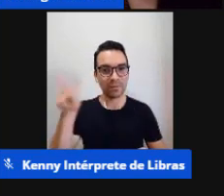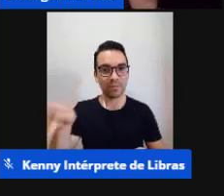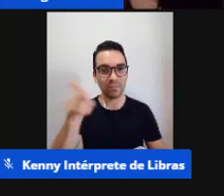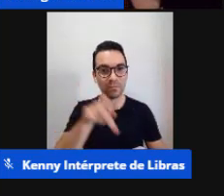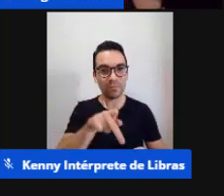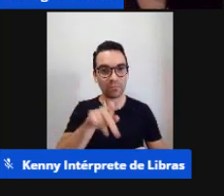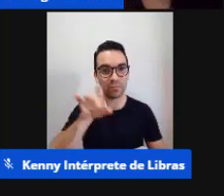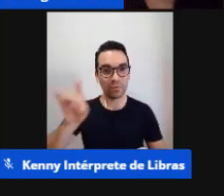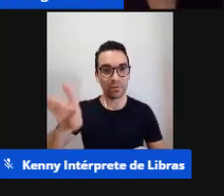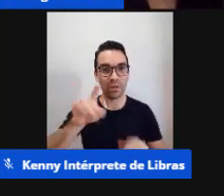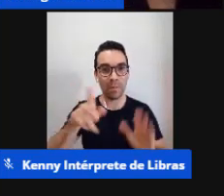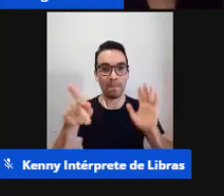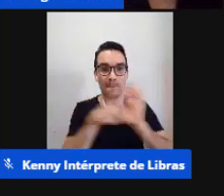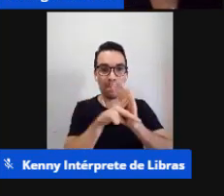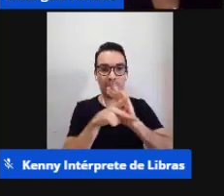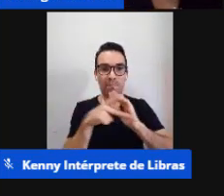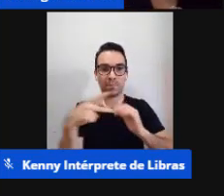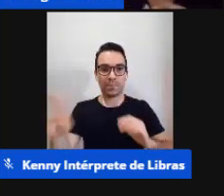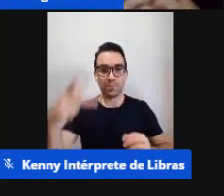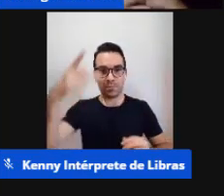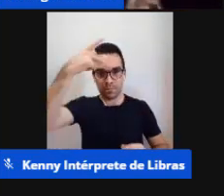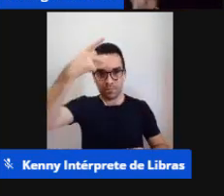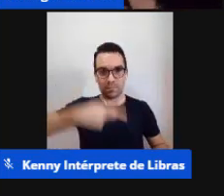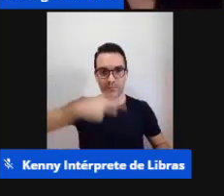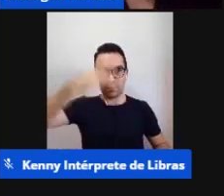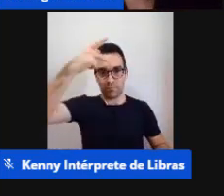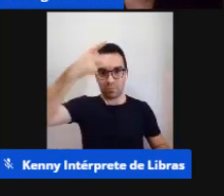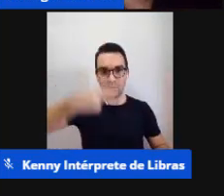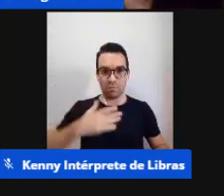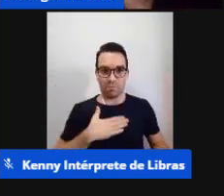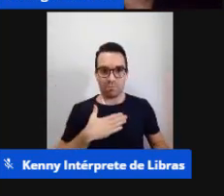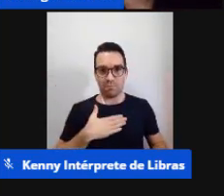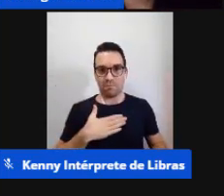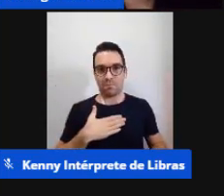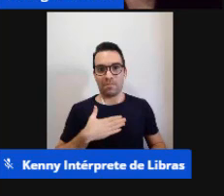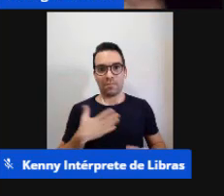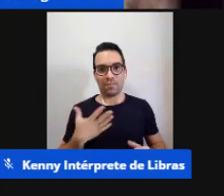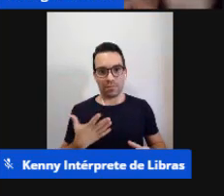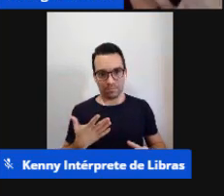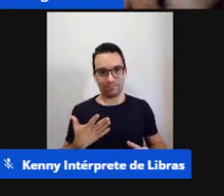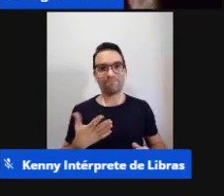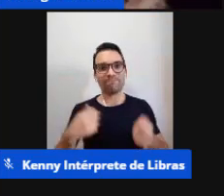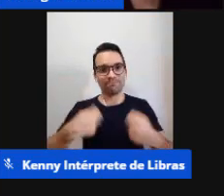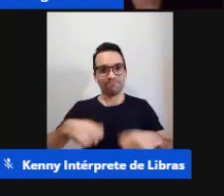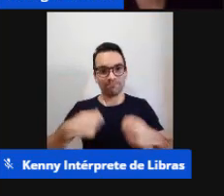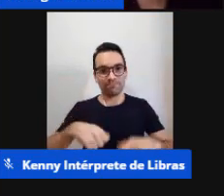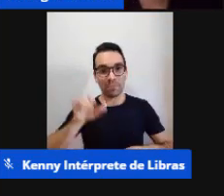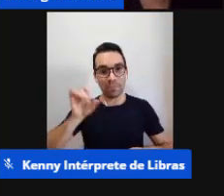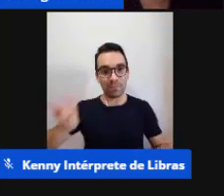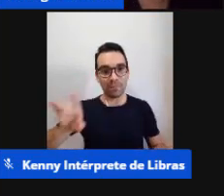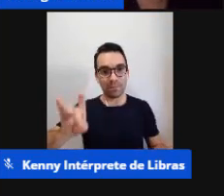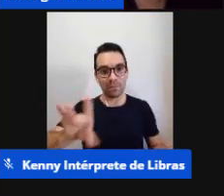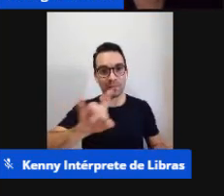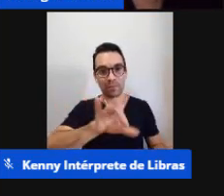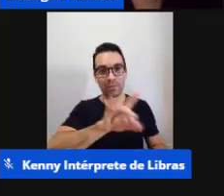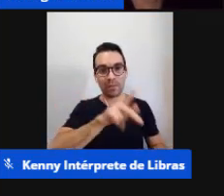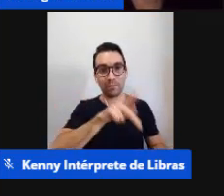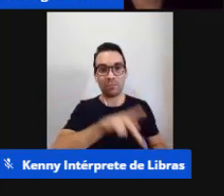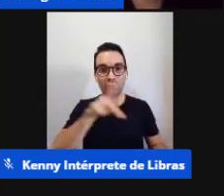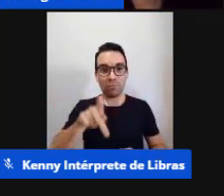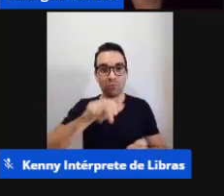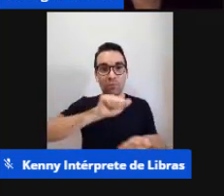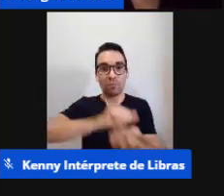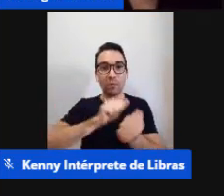pessoal. Porque às vezes eu coloco uma coisa e para o Felipe fala, para mim isso não vai servir. Não, esse planejamento não dá certo comigo,